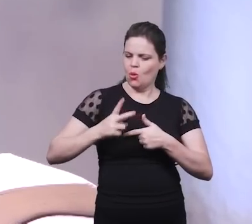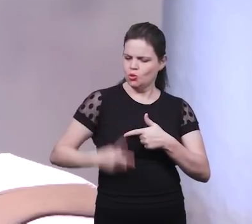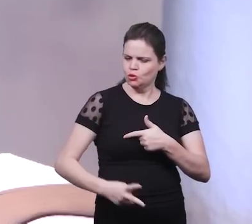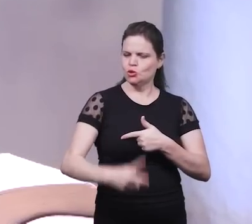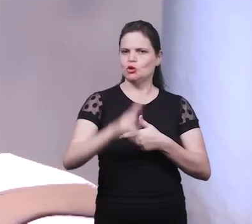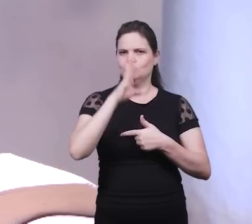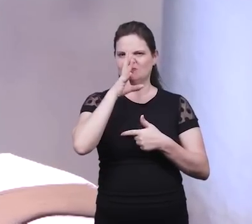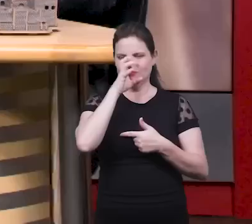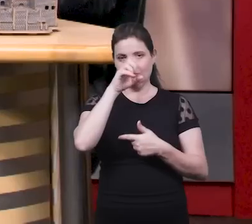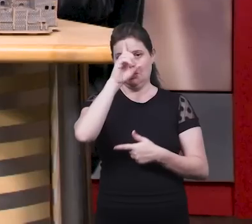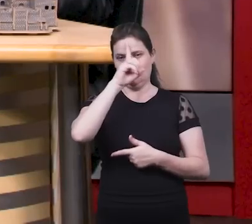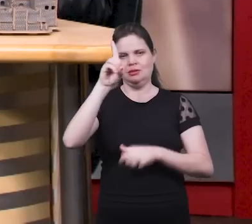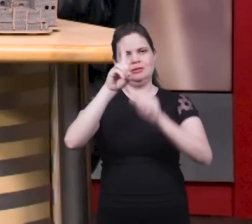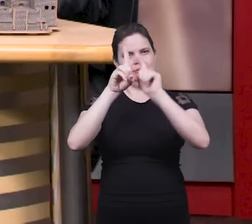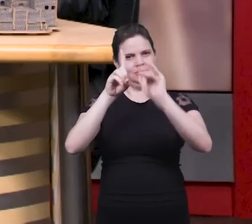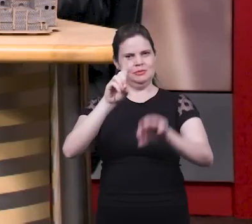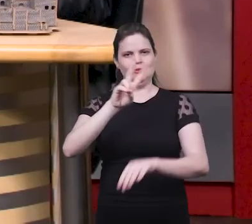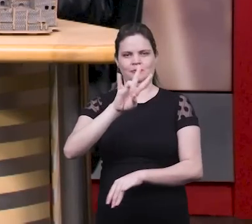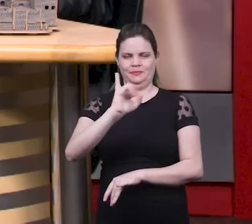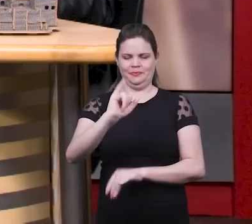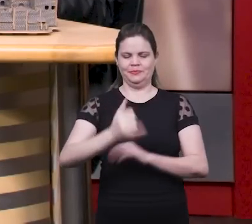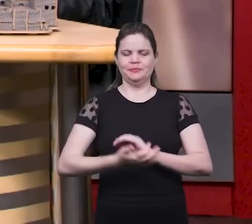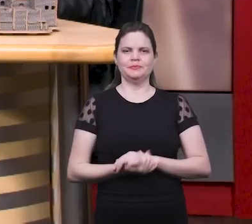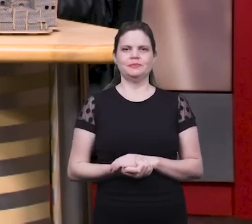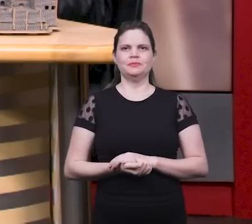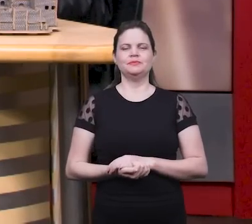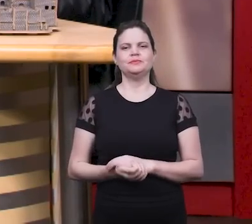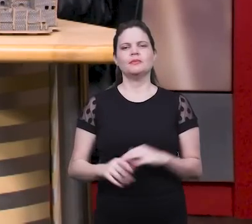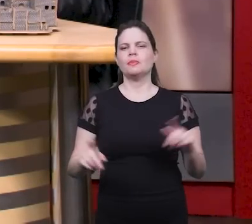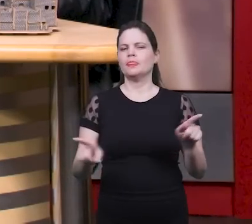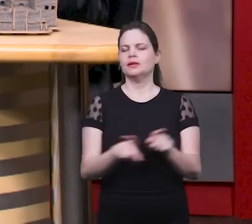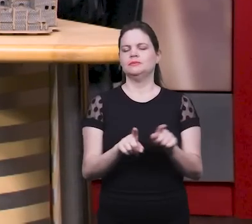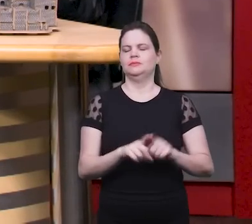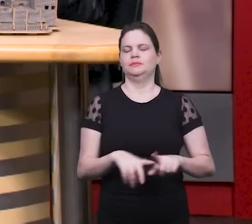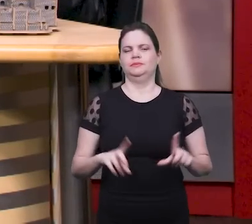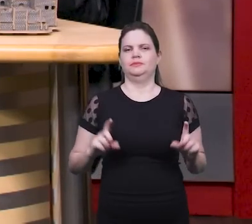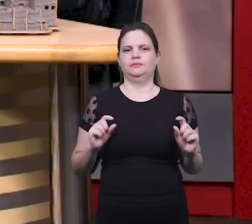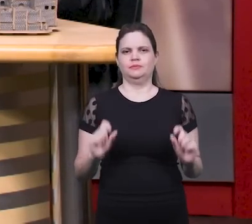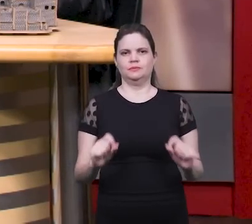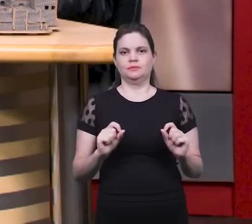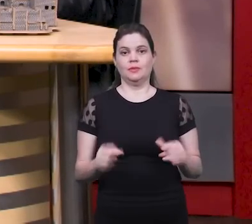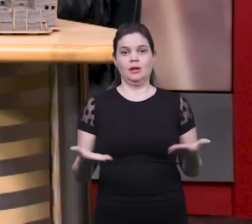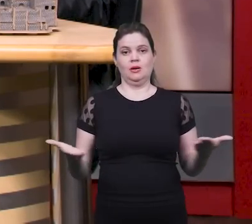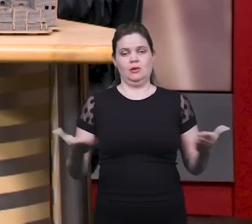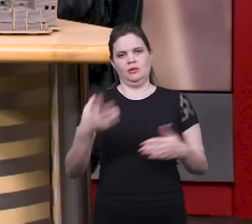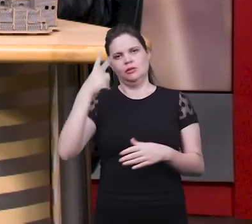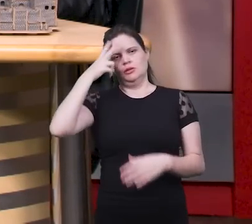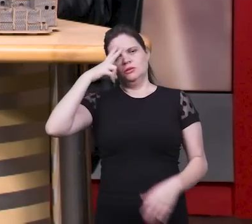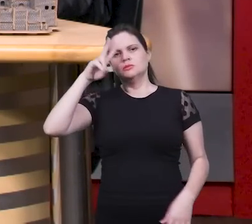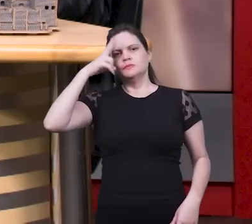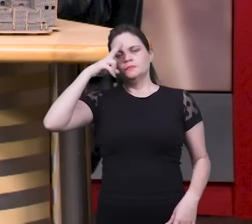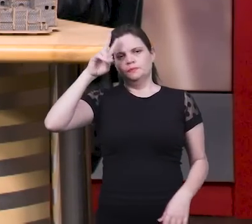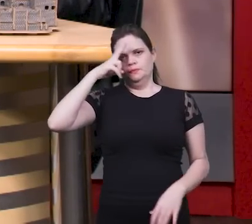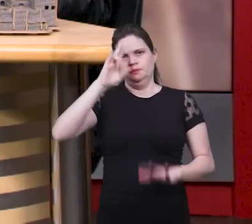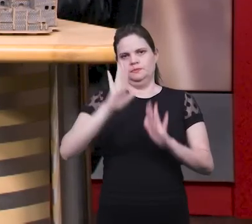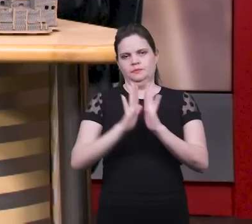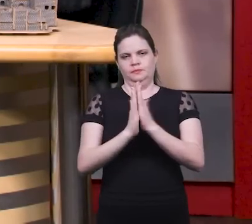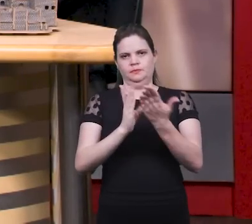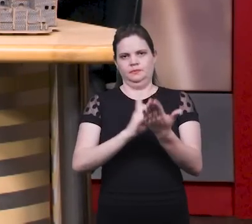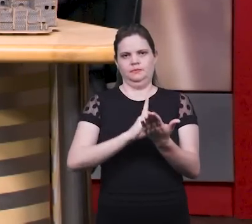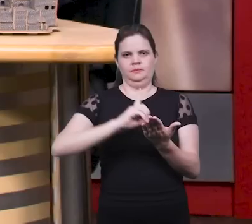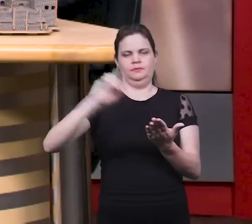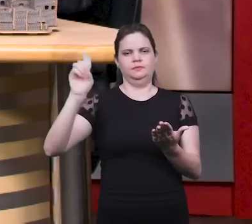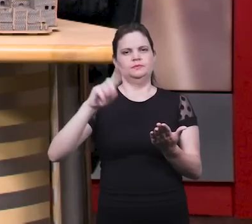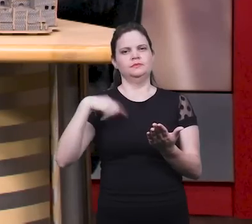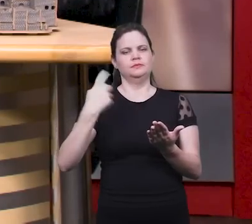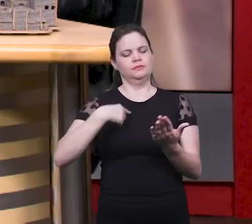vida. E essa história bíblica que nós vemos aqui do tanque de Betesda, as